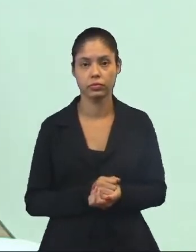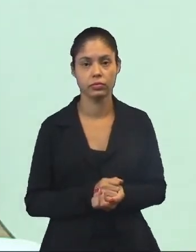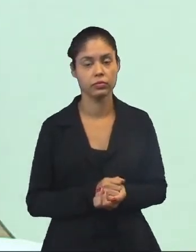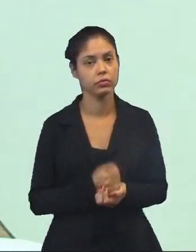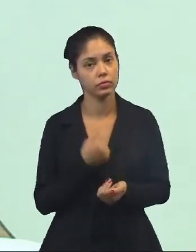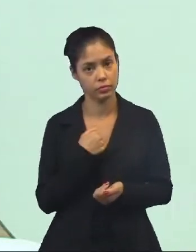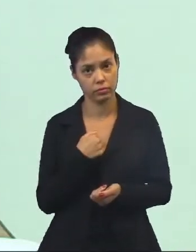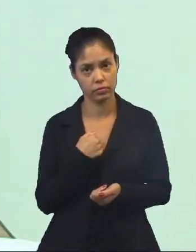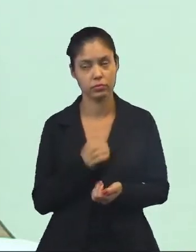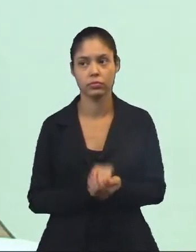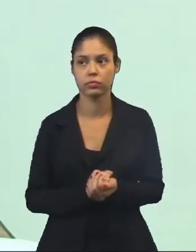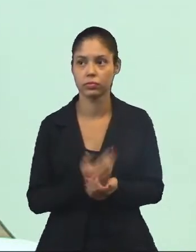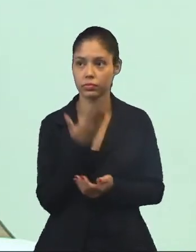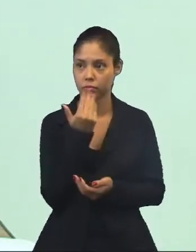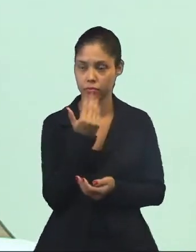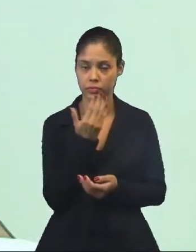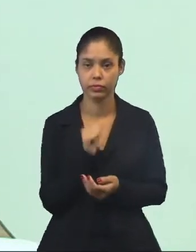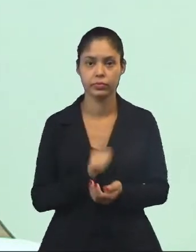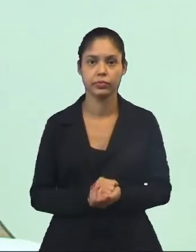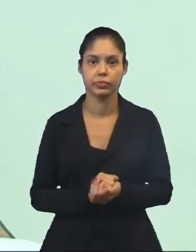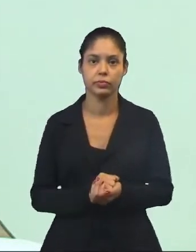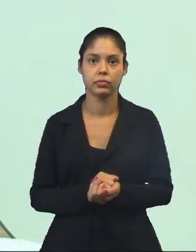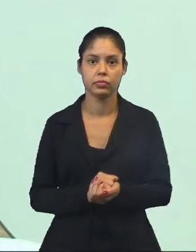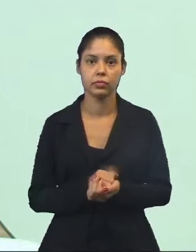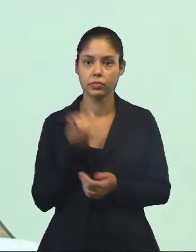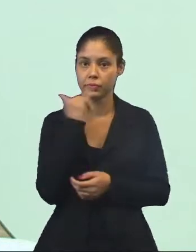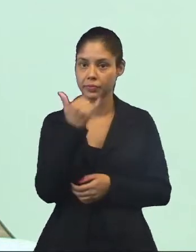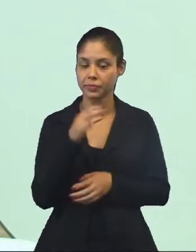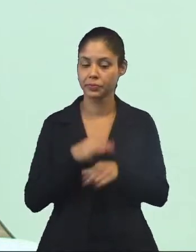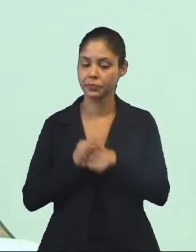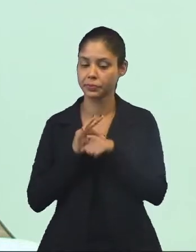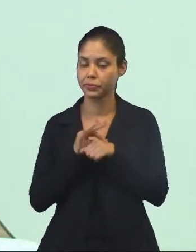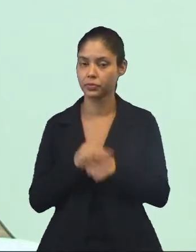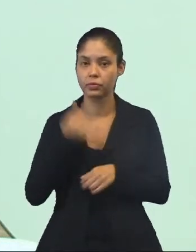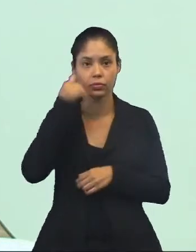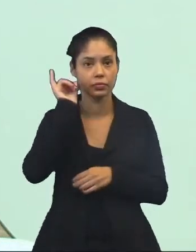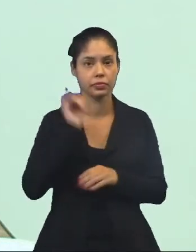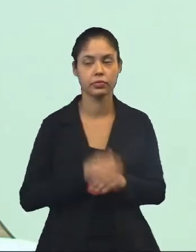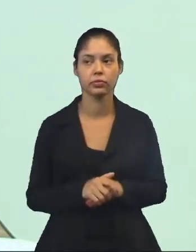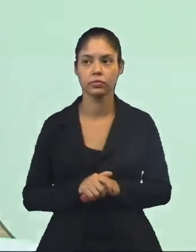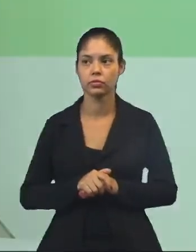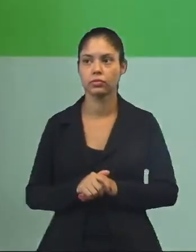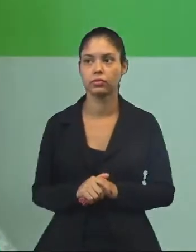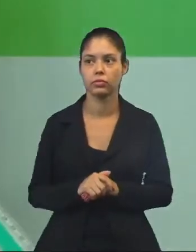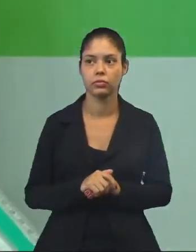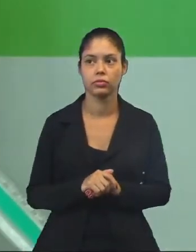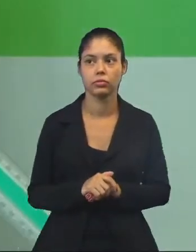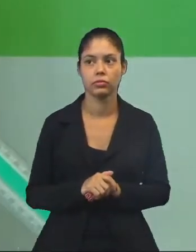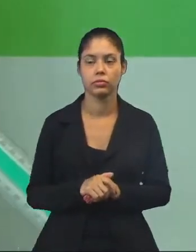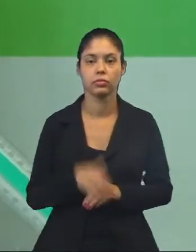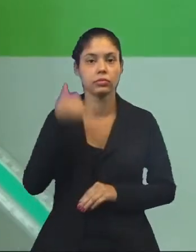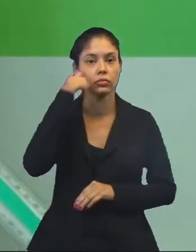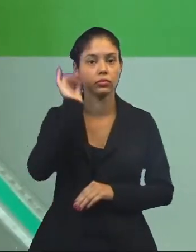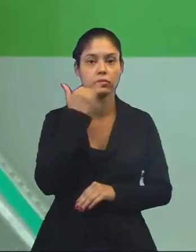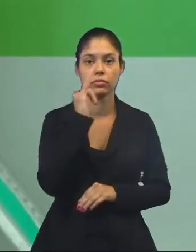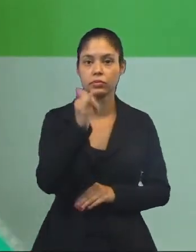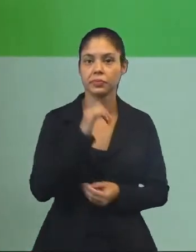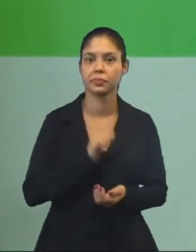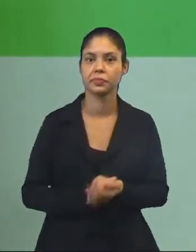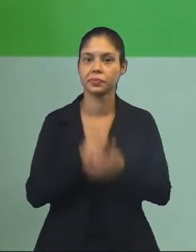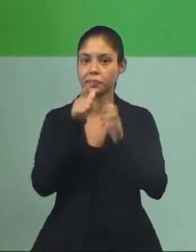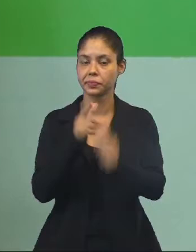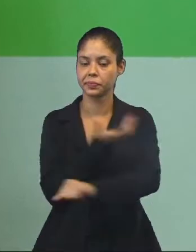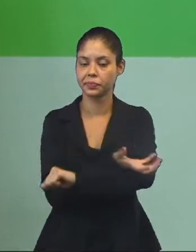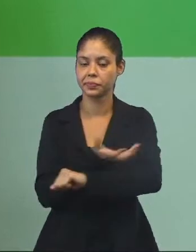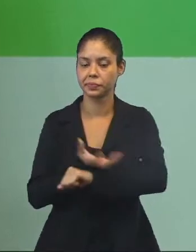eu como ser humano me alimento da carne e essa energia que está na carne, ela vem do gado. E a energia que está no gado, ela vem da